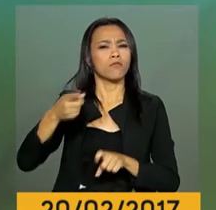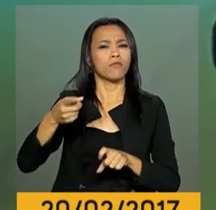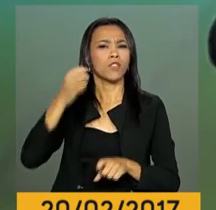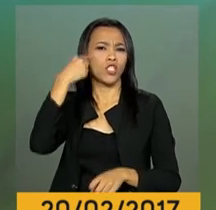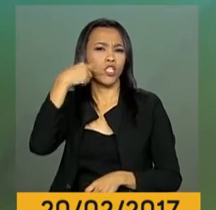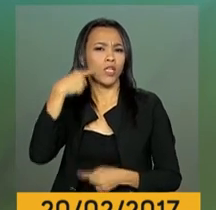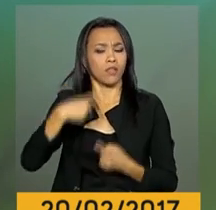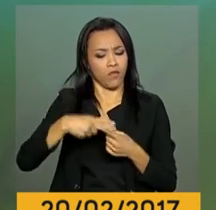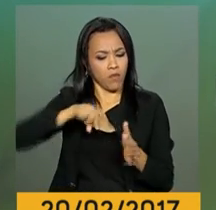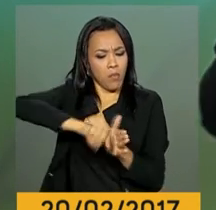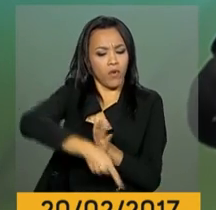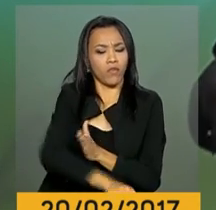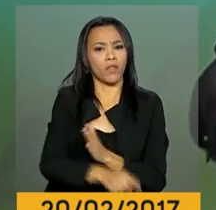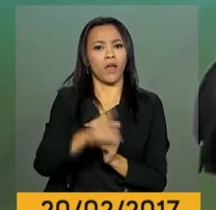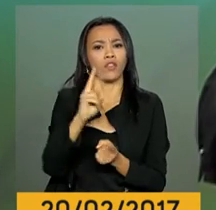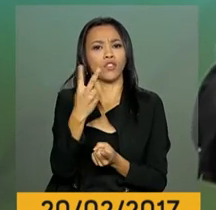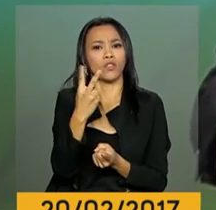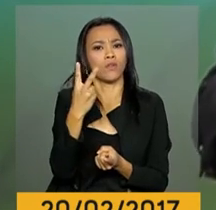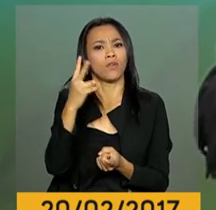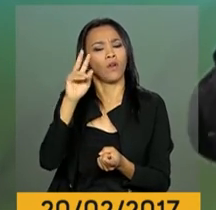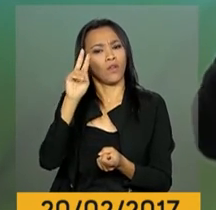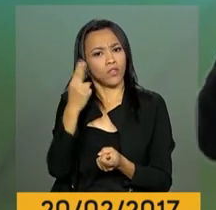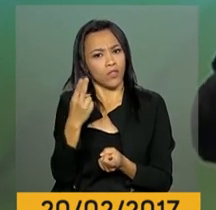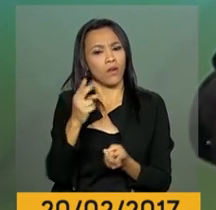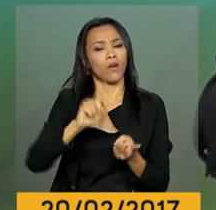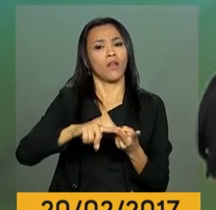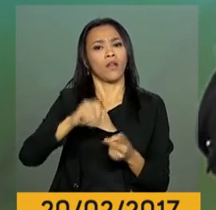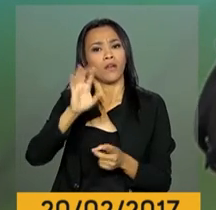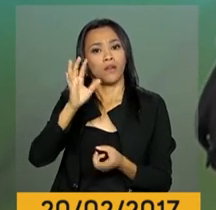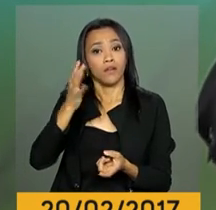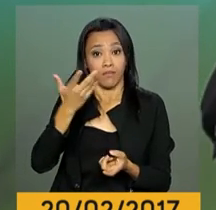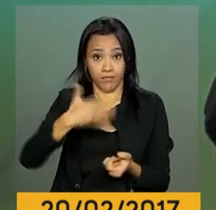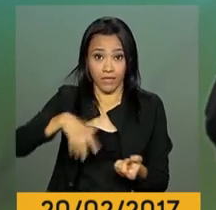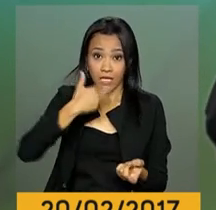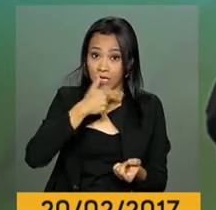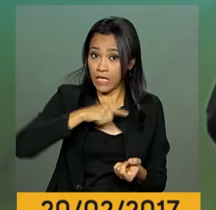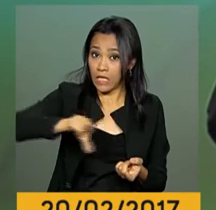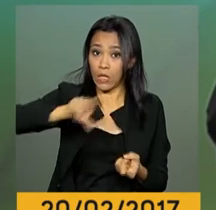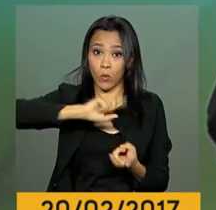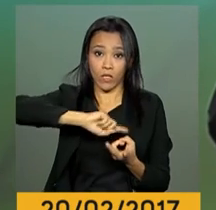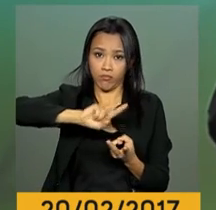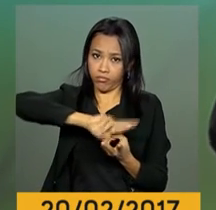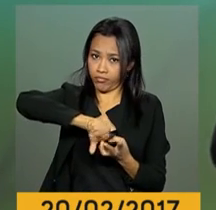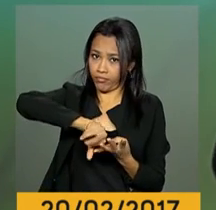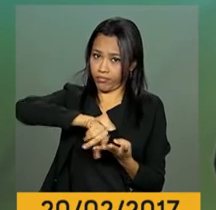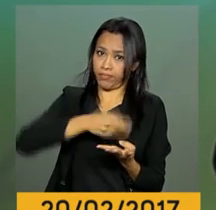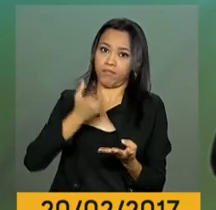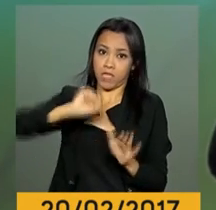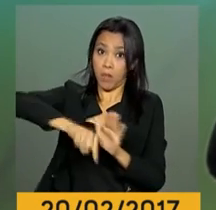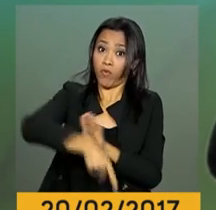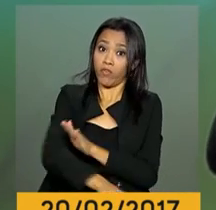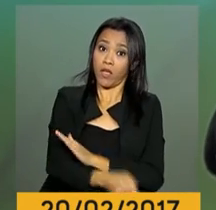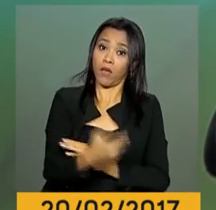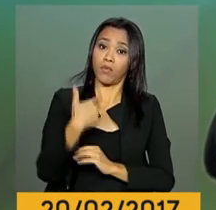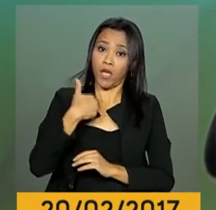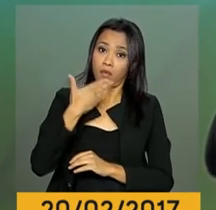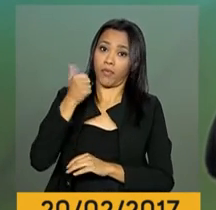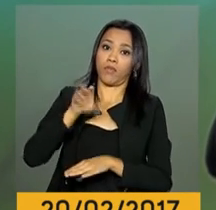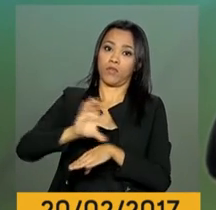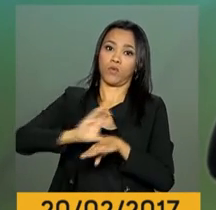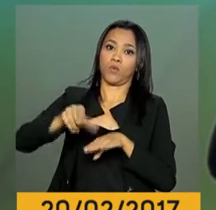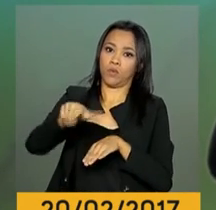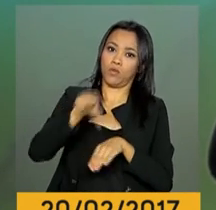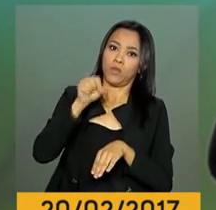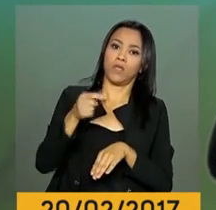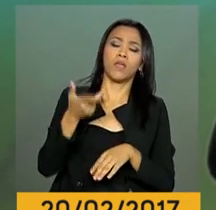português, história, etc., né? Línguas. Né? E era assim. O que nós estamos fazendo